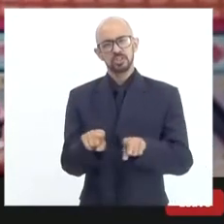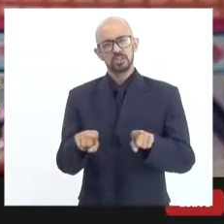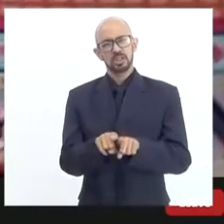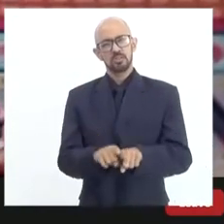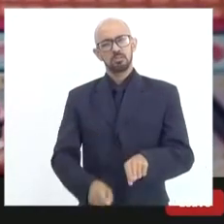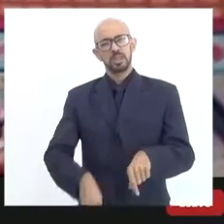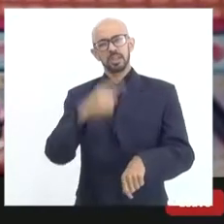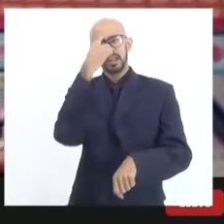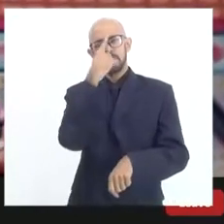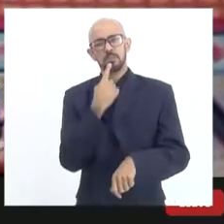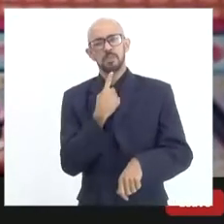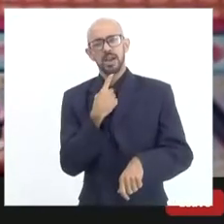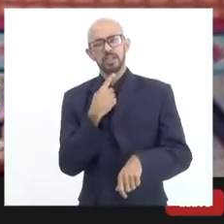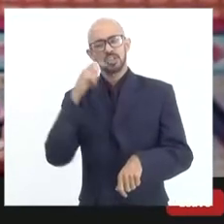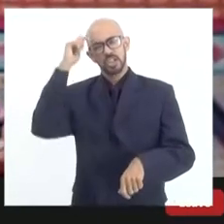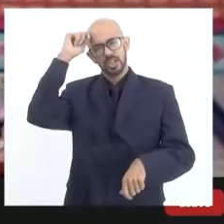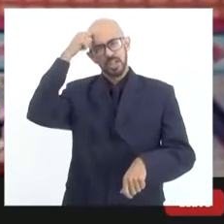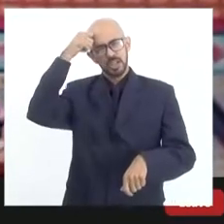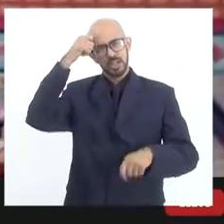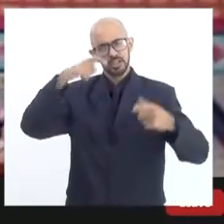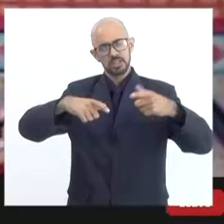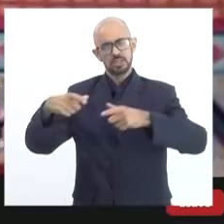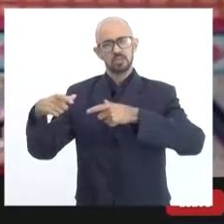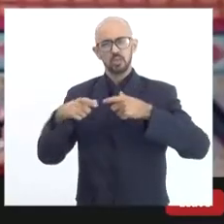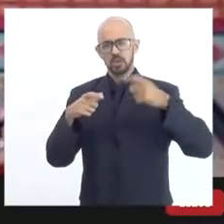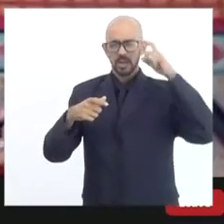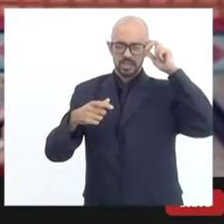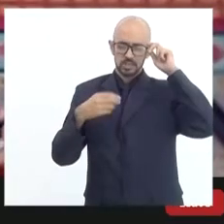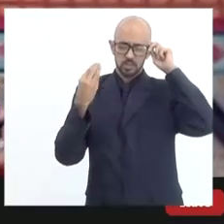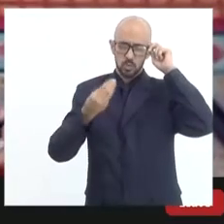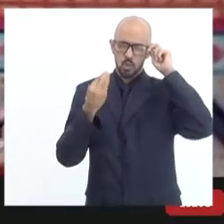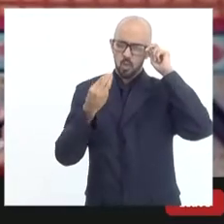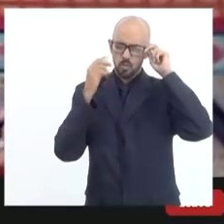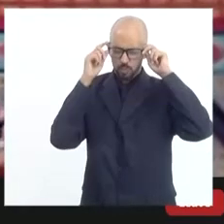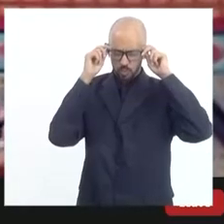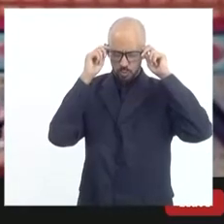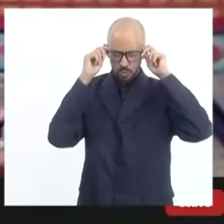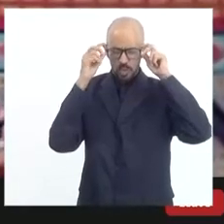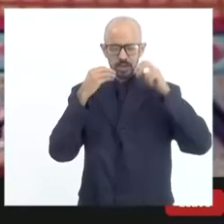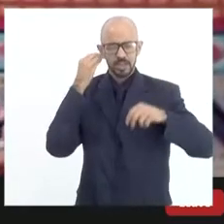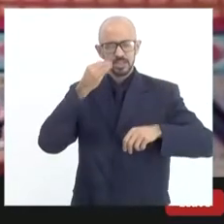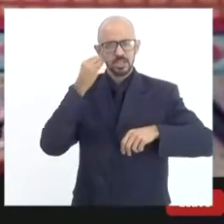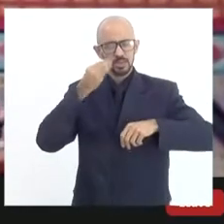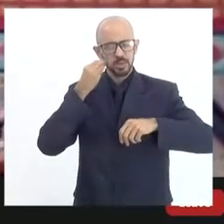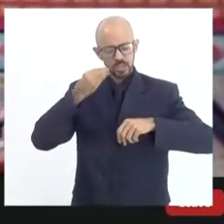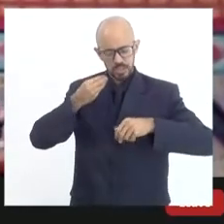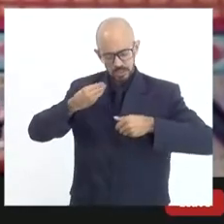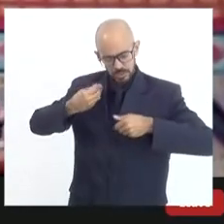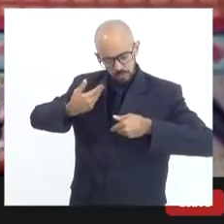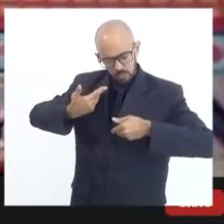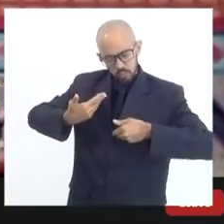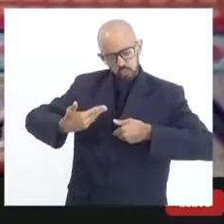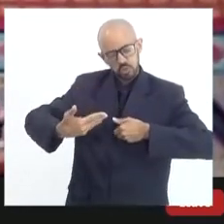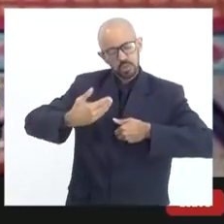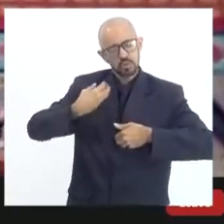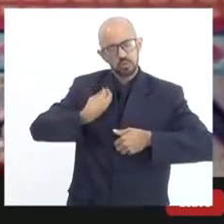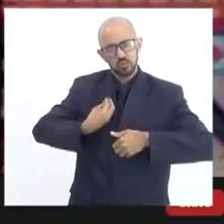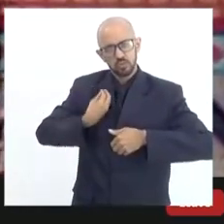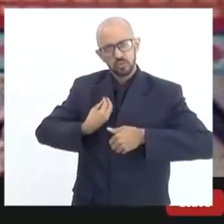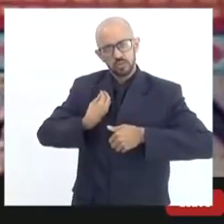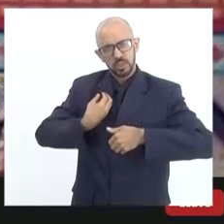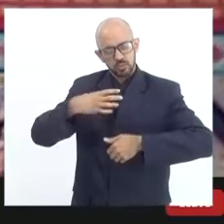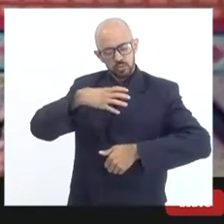poder e decisão. O quanto a experiência dos nossos espaços de reprodução de vida, os sentidos